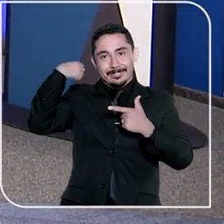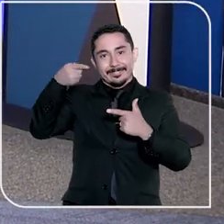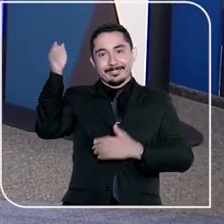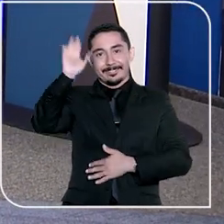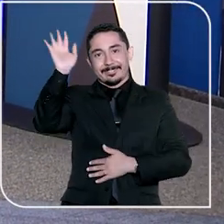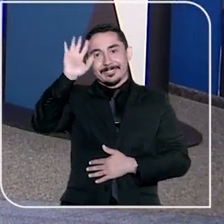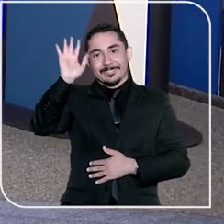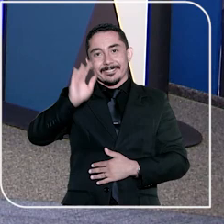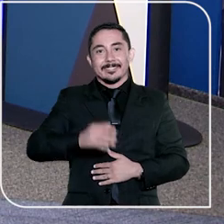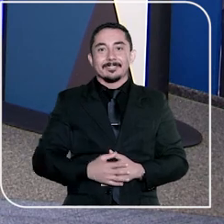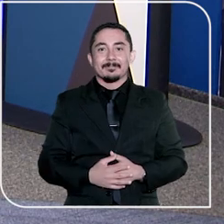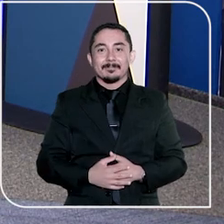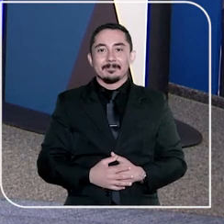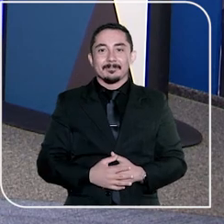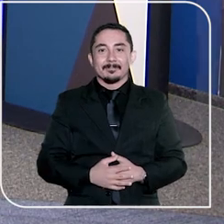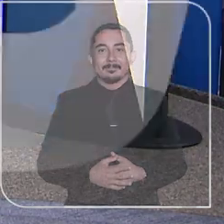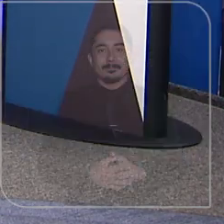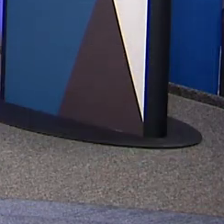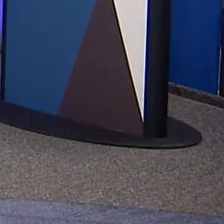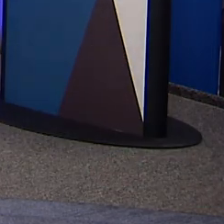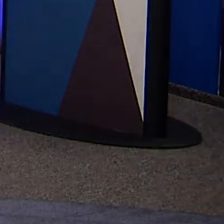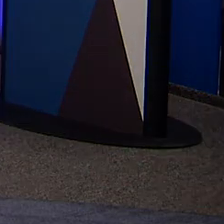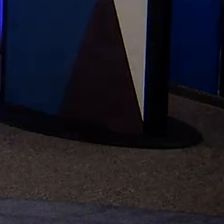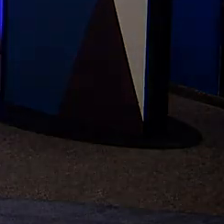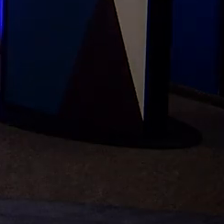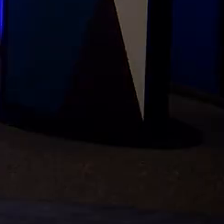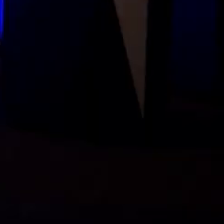até semana que vem tchau tchau